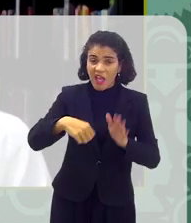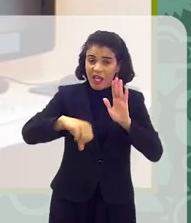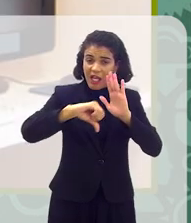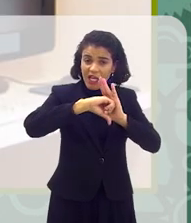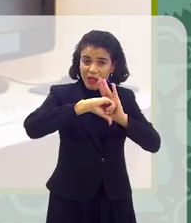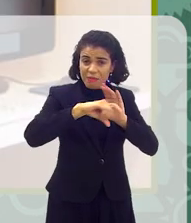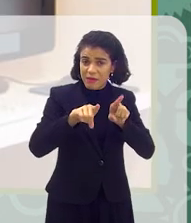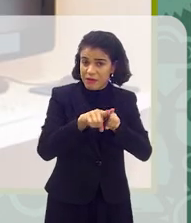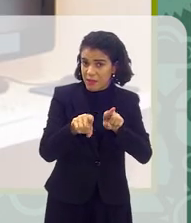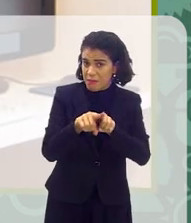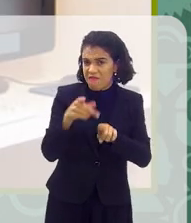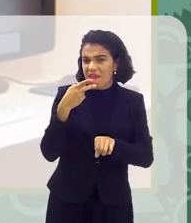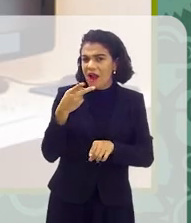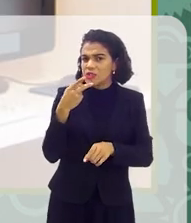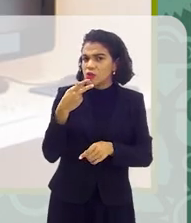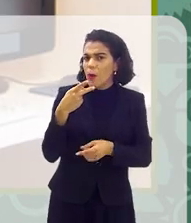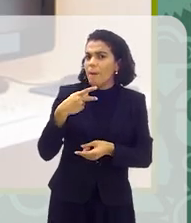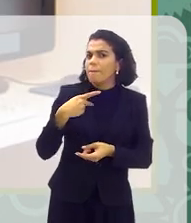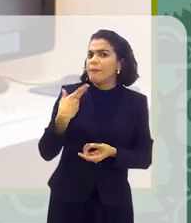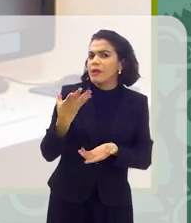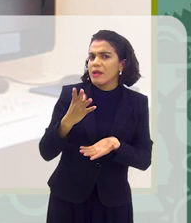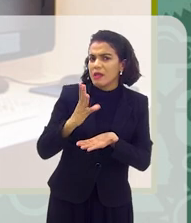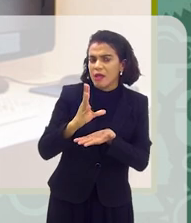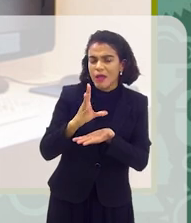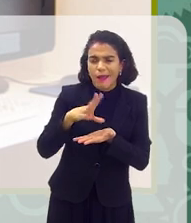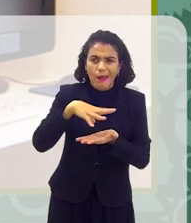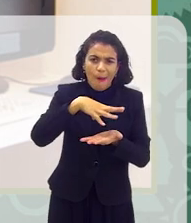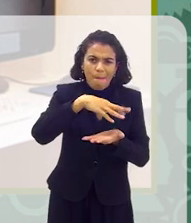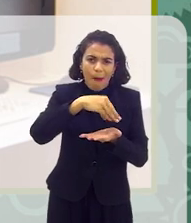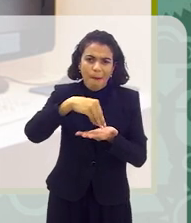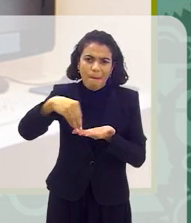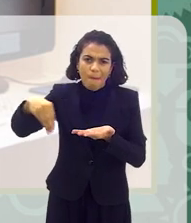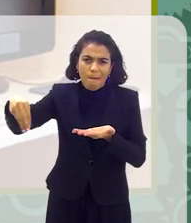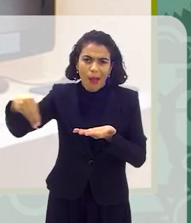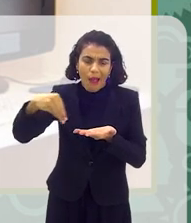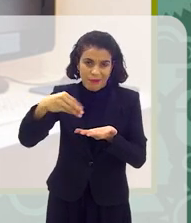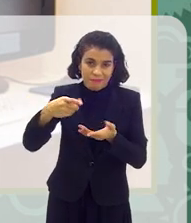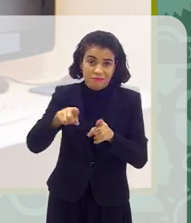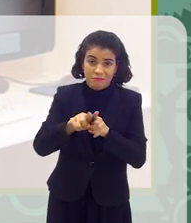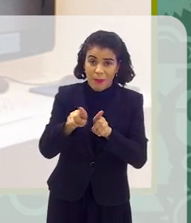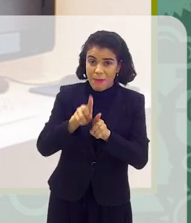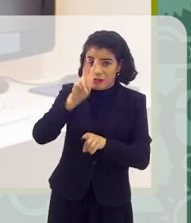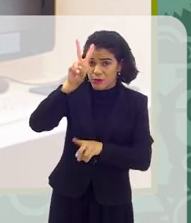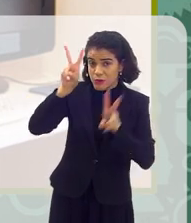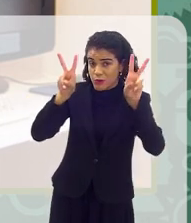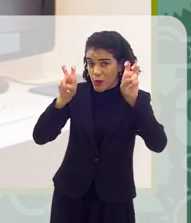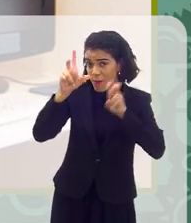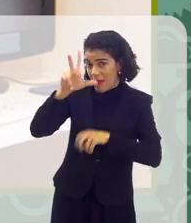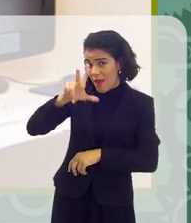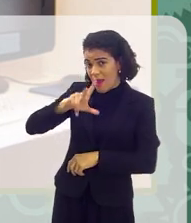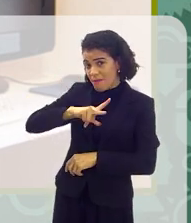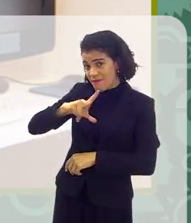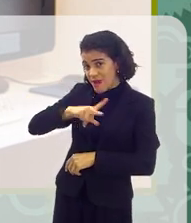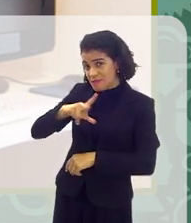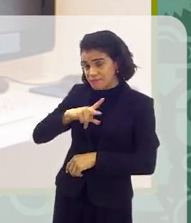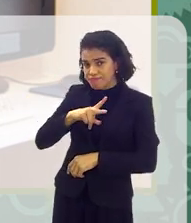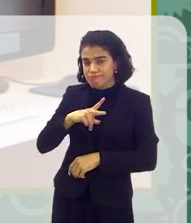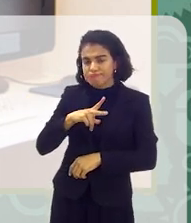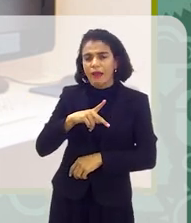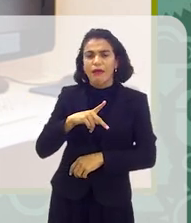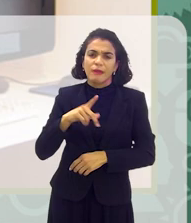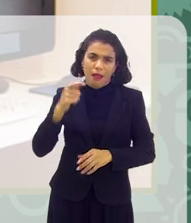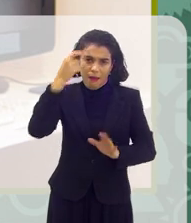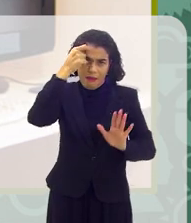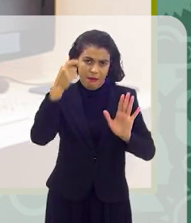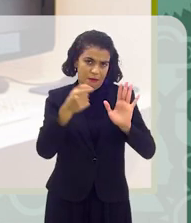de crimes, né? A gente está falando aí de plágio, a gente está falando de questões ligadas à privacidade também, que outras formas